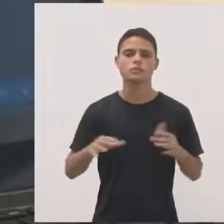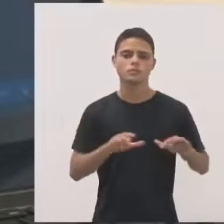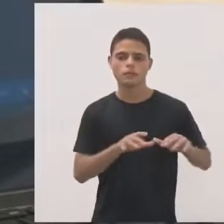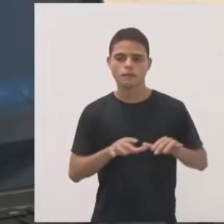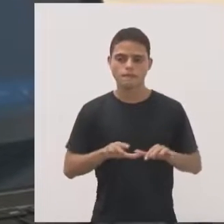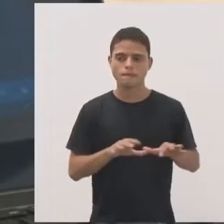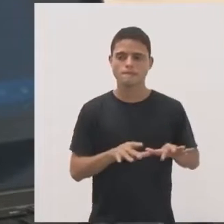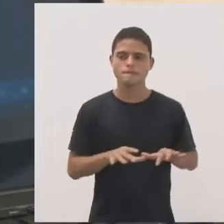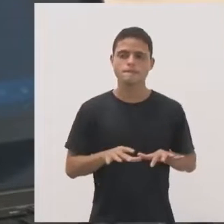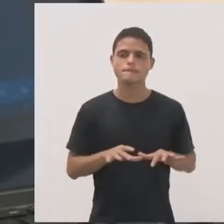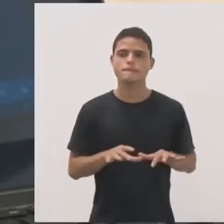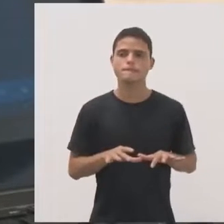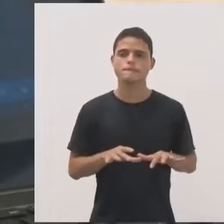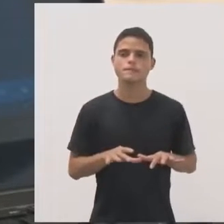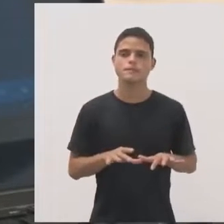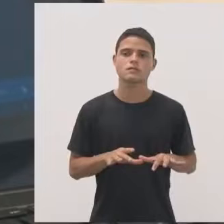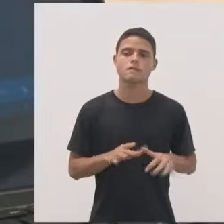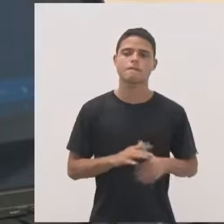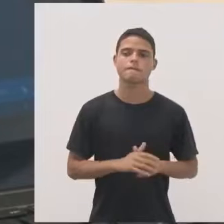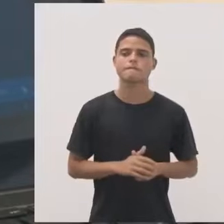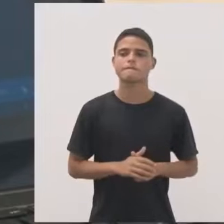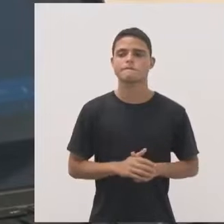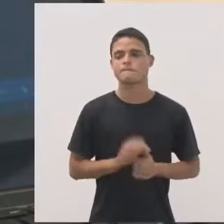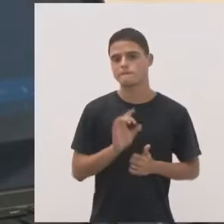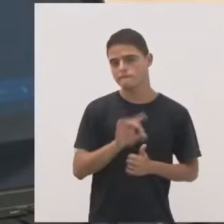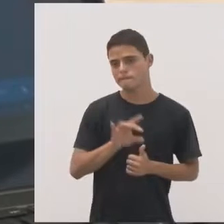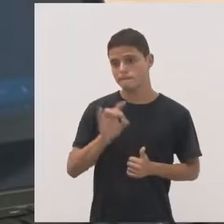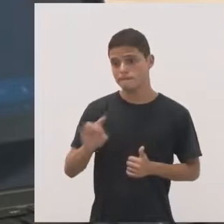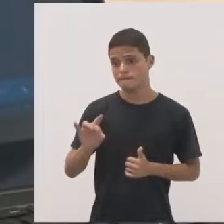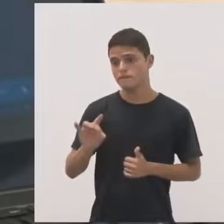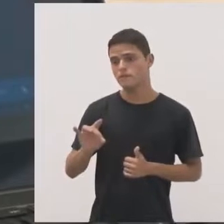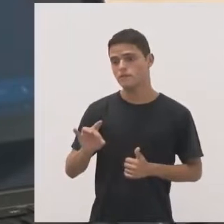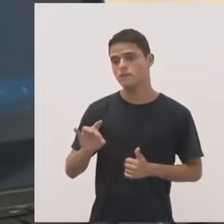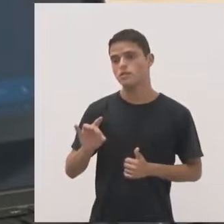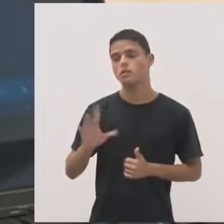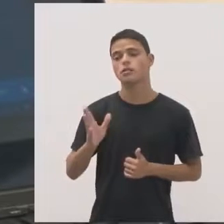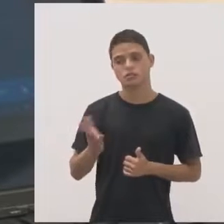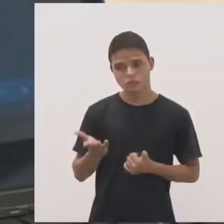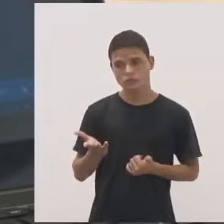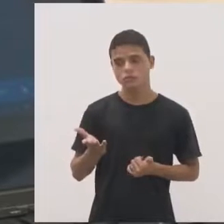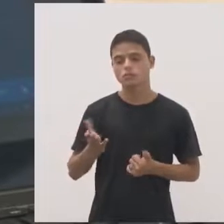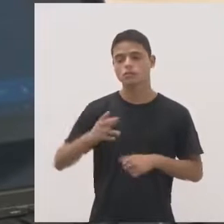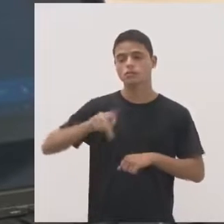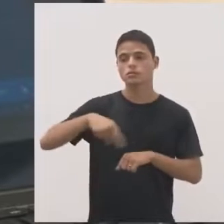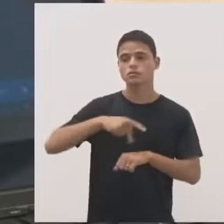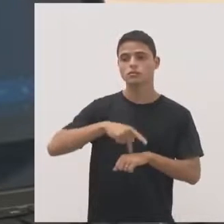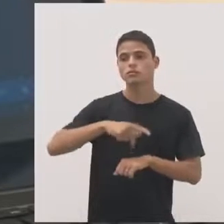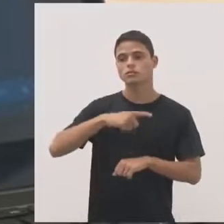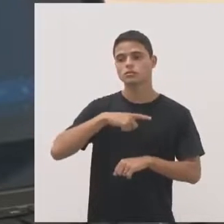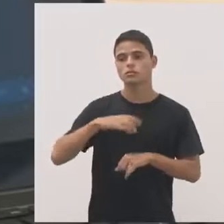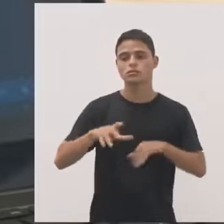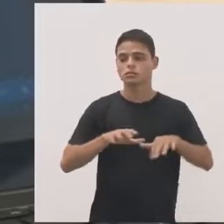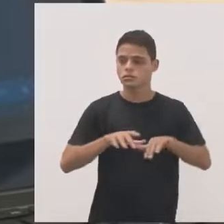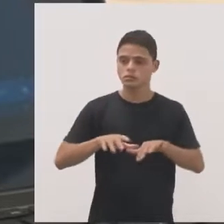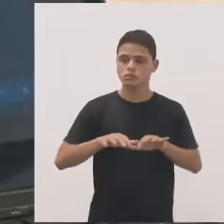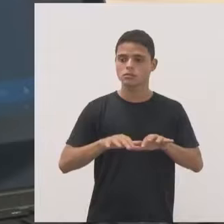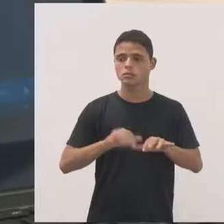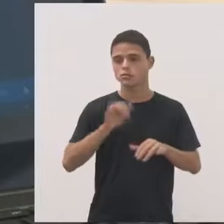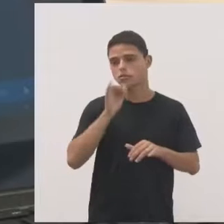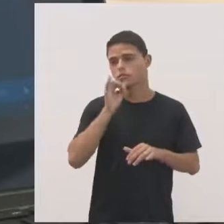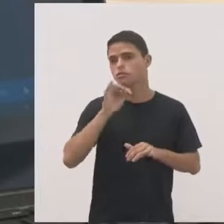tá? Porque cada país tem a sua língua, né? E o seu teclado também. Então, não pense que esse teclado